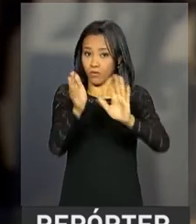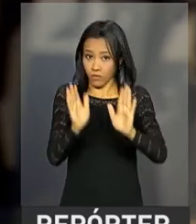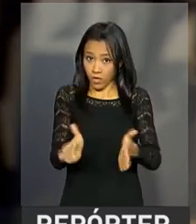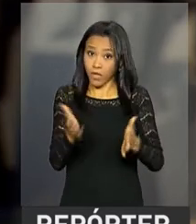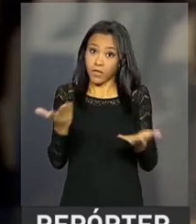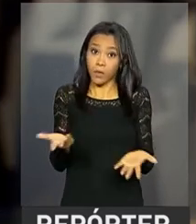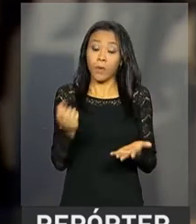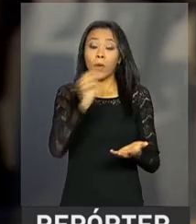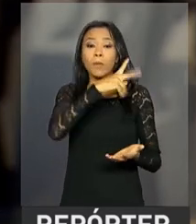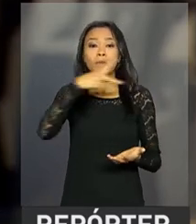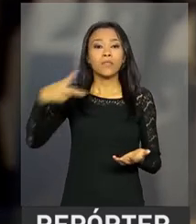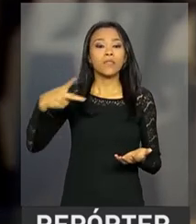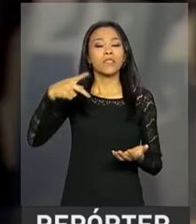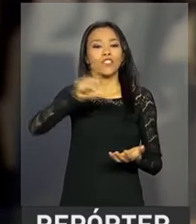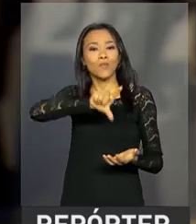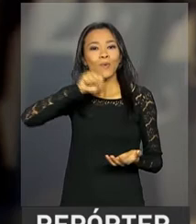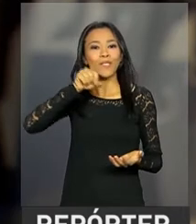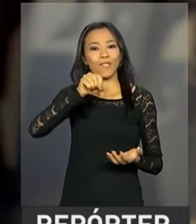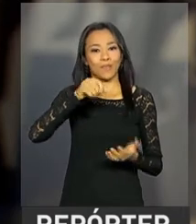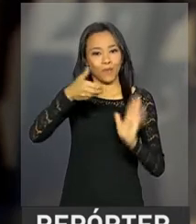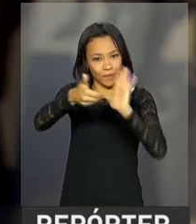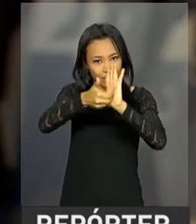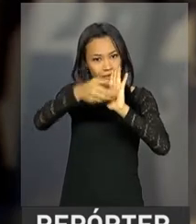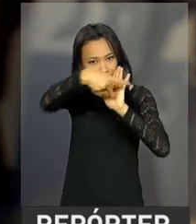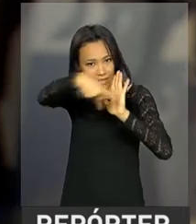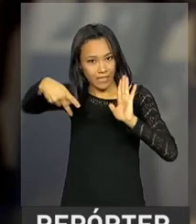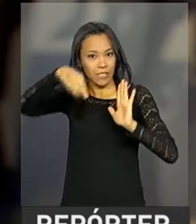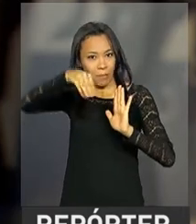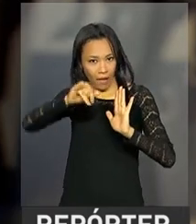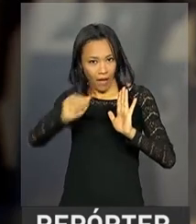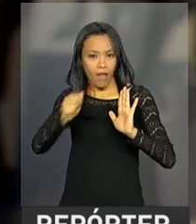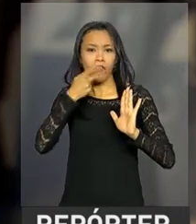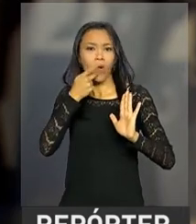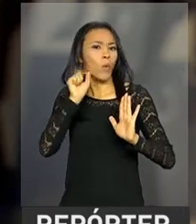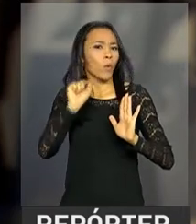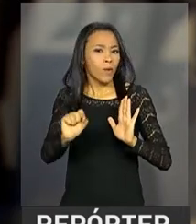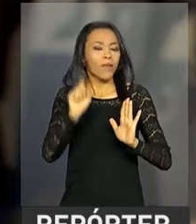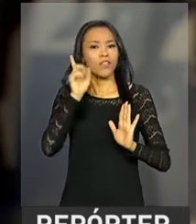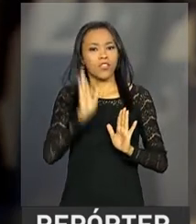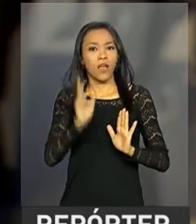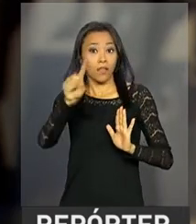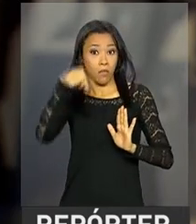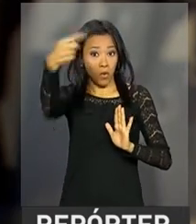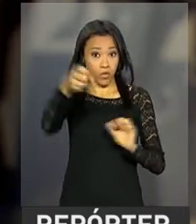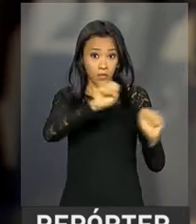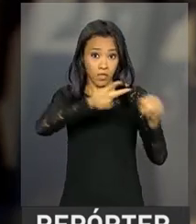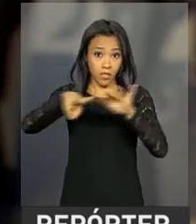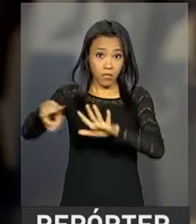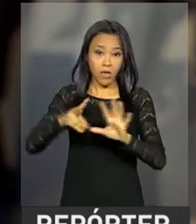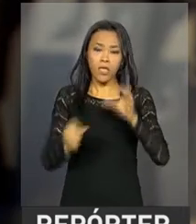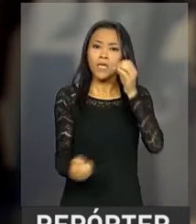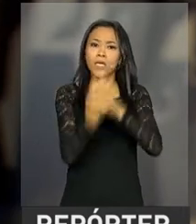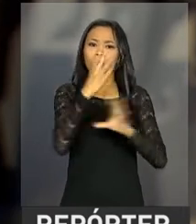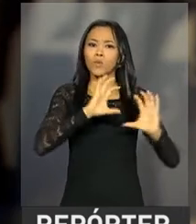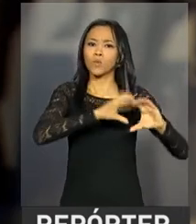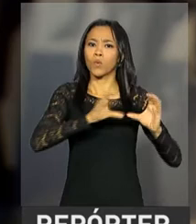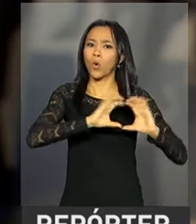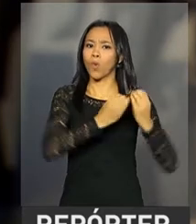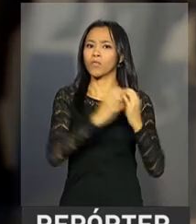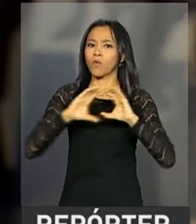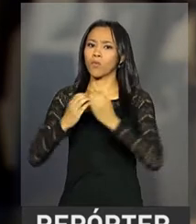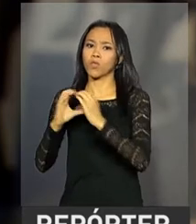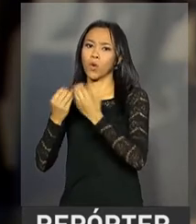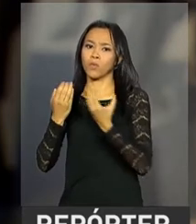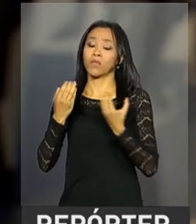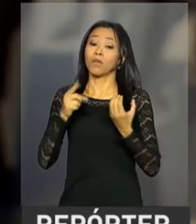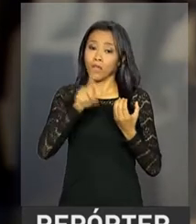O presidente reeleito da Câmara dos Deputados, Rodrigo Maia, disse que pretende instalar já na semana que vem as comissões especiais que vão analisar as